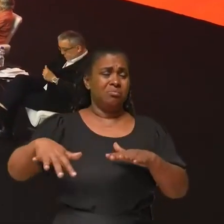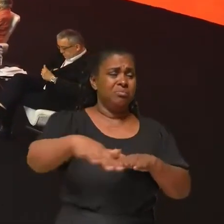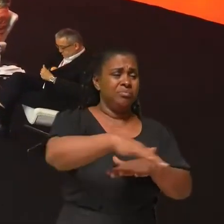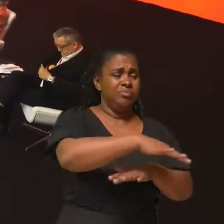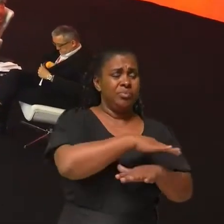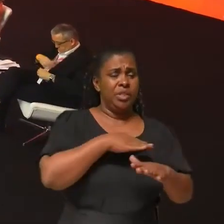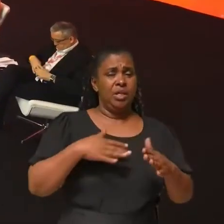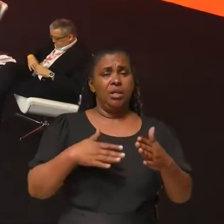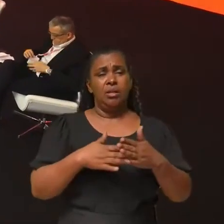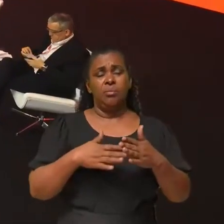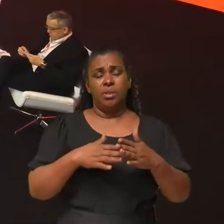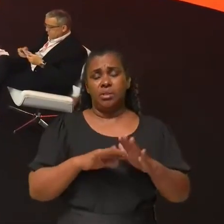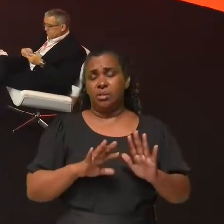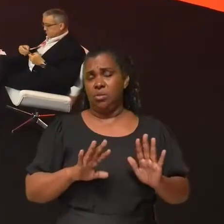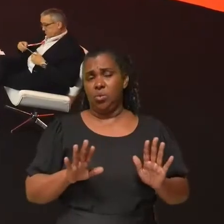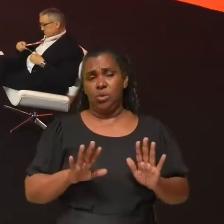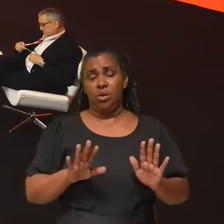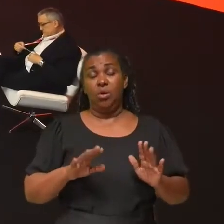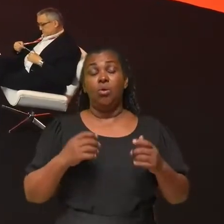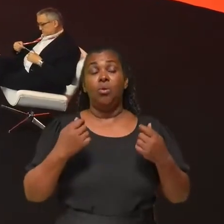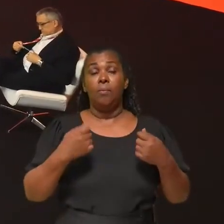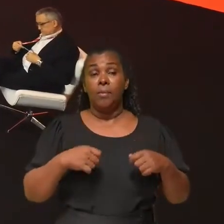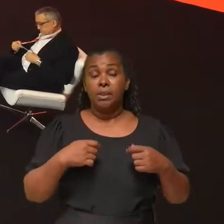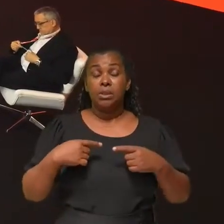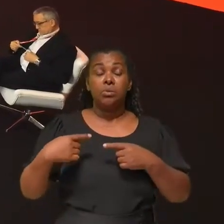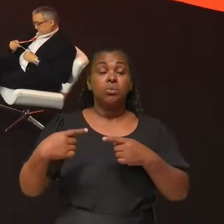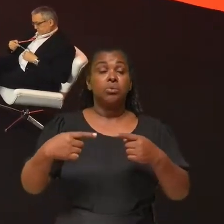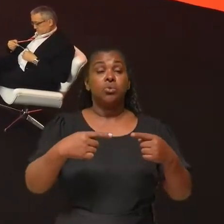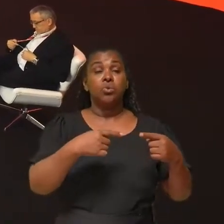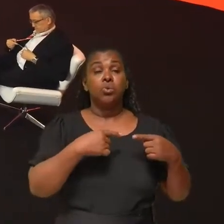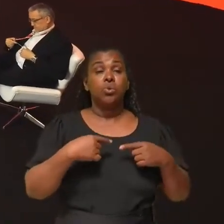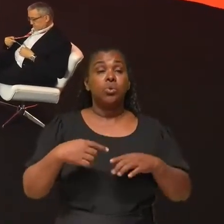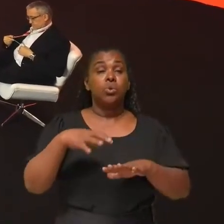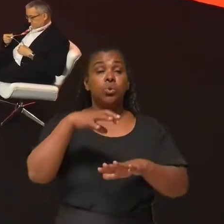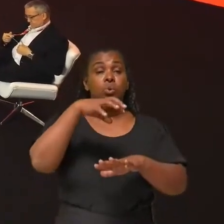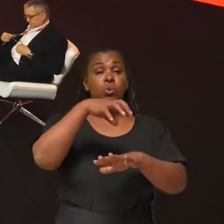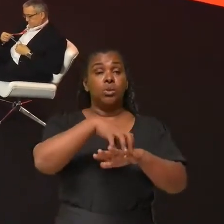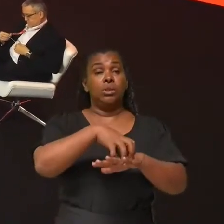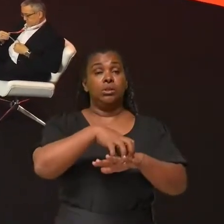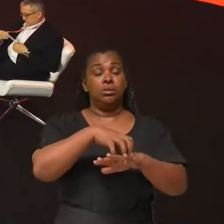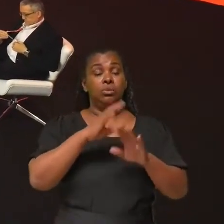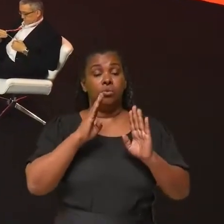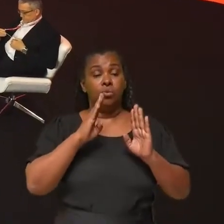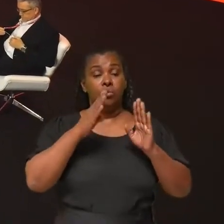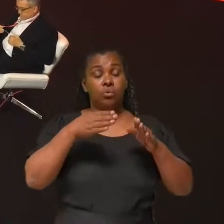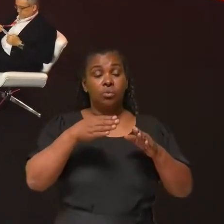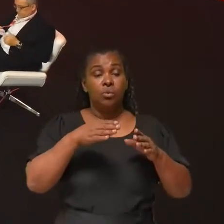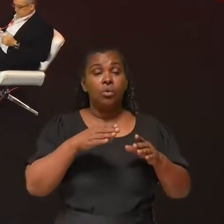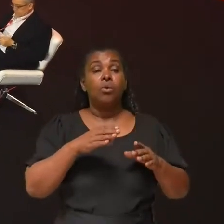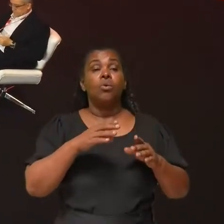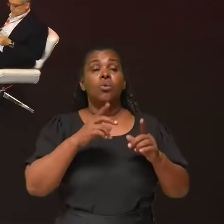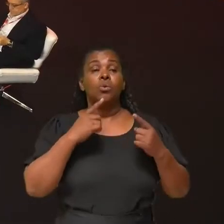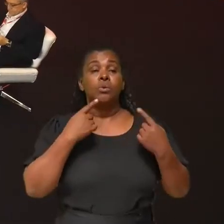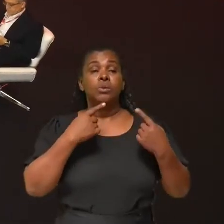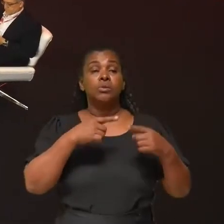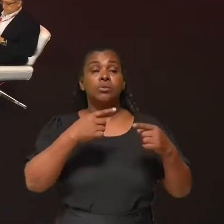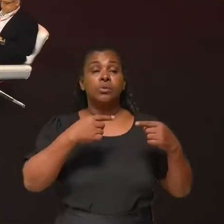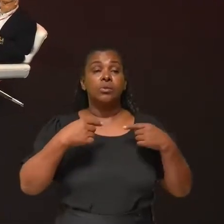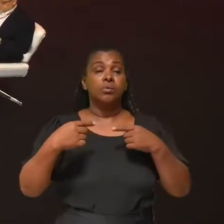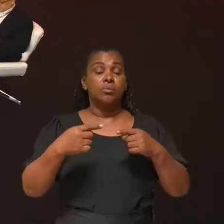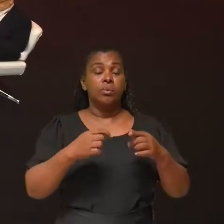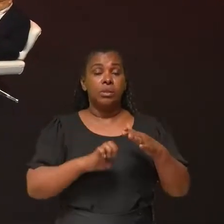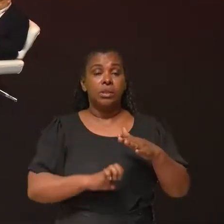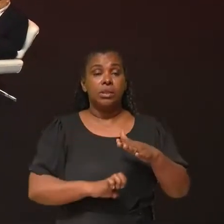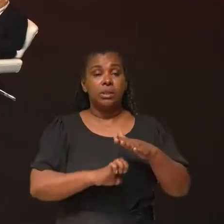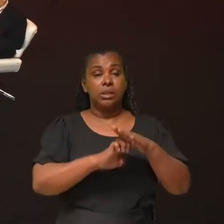capital faz sobre a agenda de regulamentação, e sim que nós nos desafiemos a fazer o debate público sobre o que é estrutural. Porque isso nos permite, inclusive,